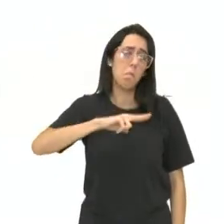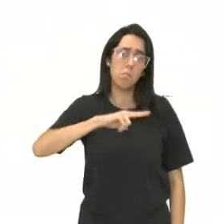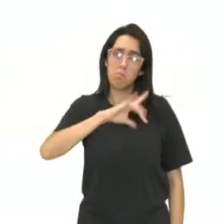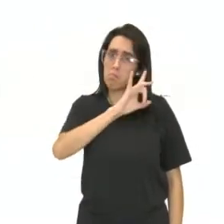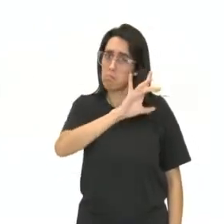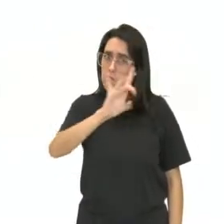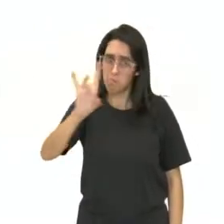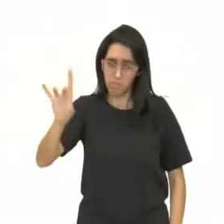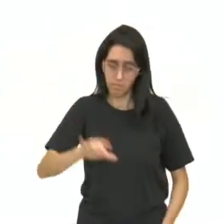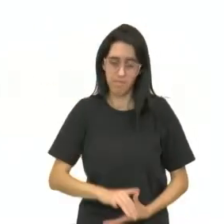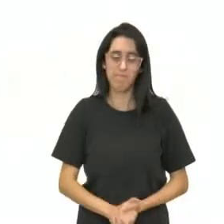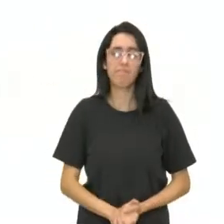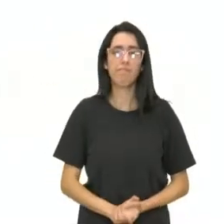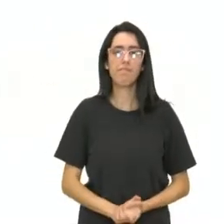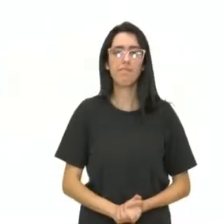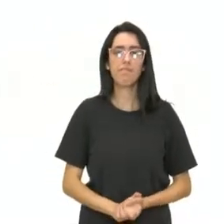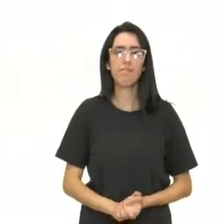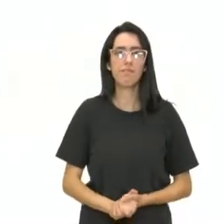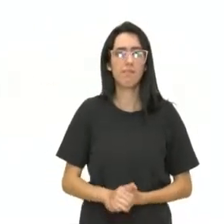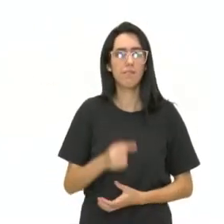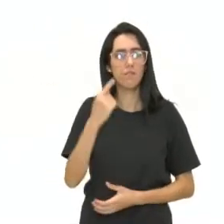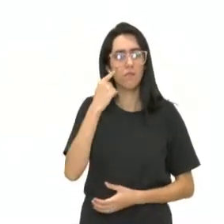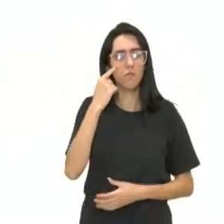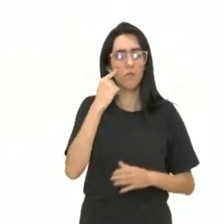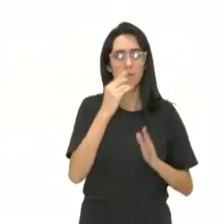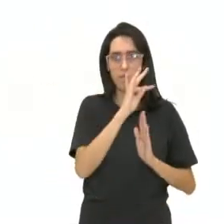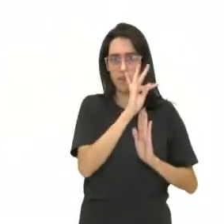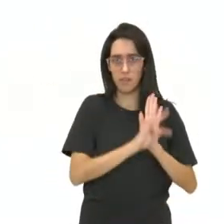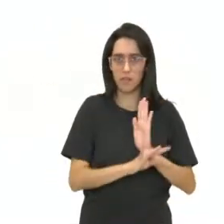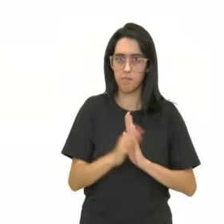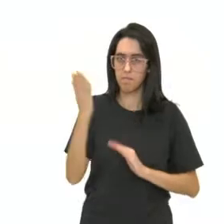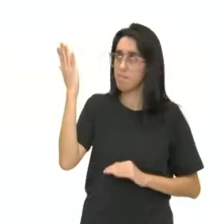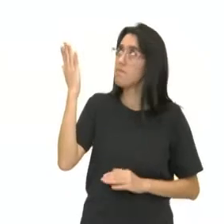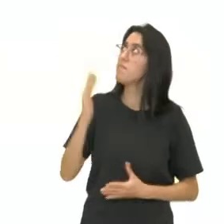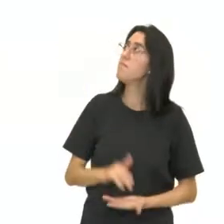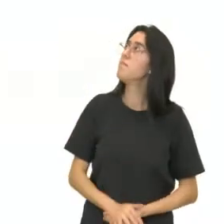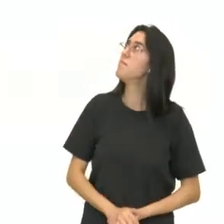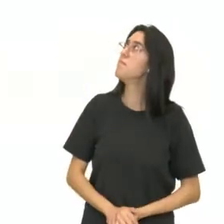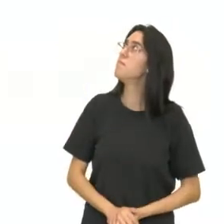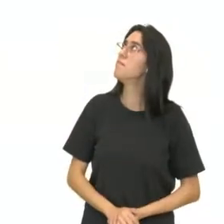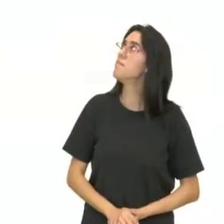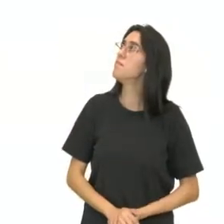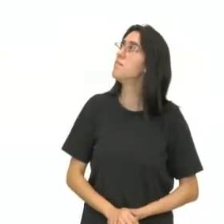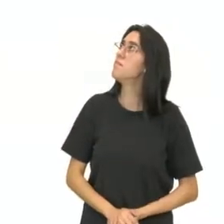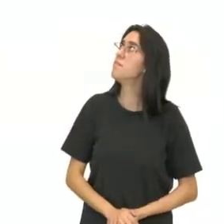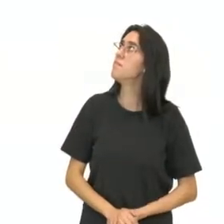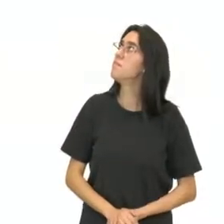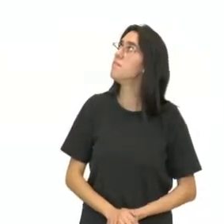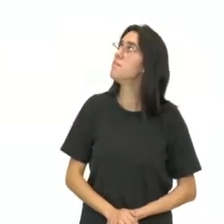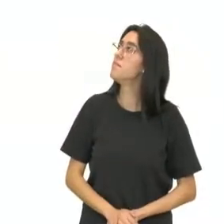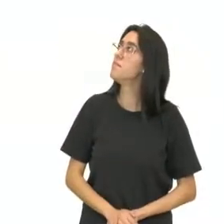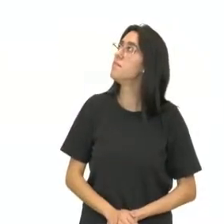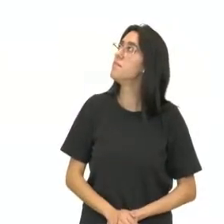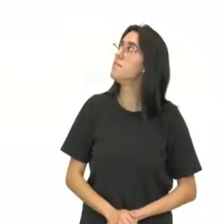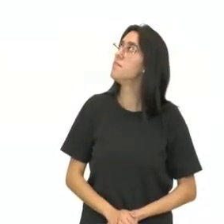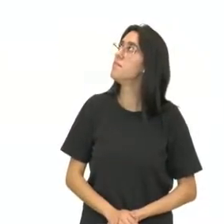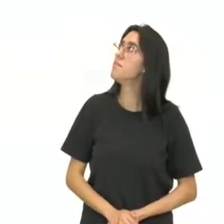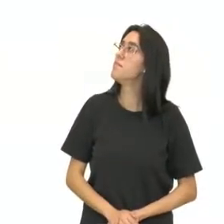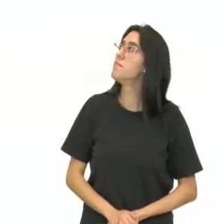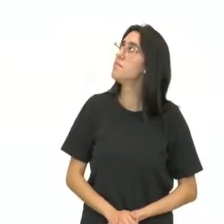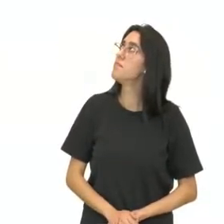La película Mar Adentro, sobre un hombre que lleva casi 30 años encerrado en su